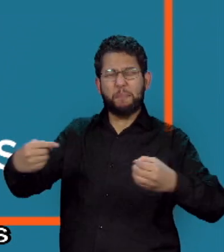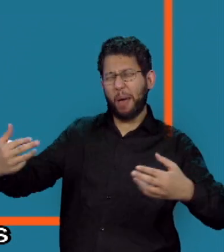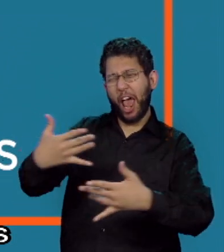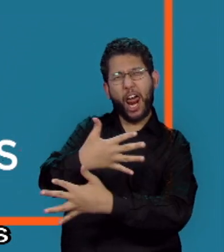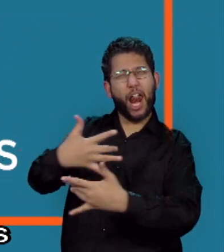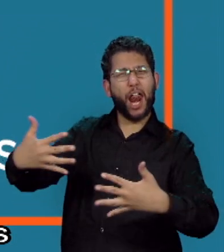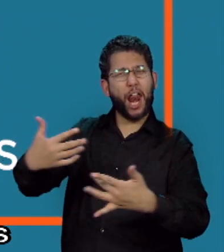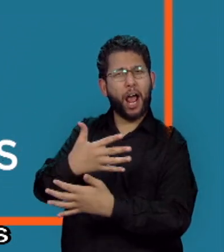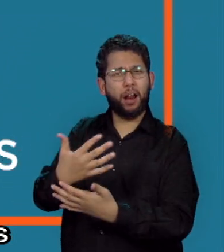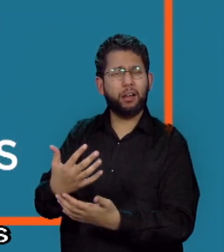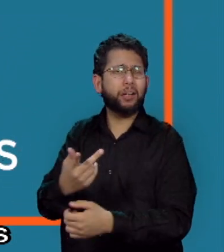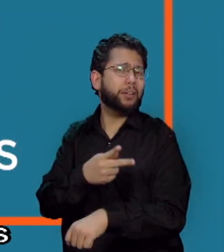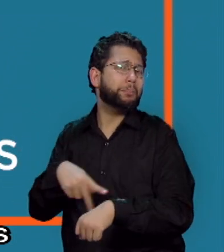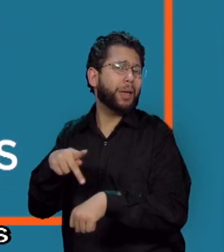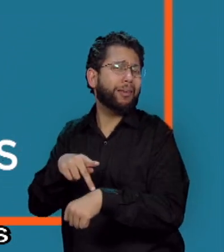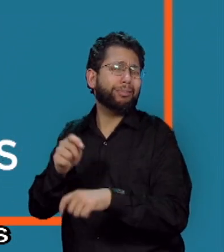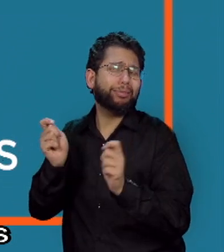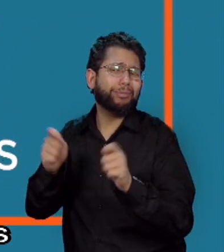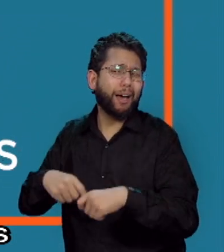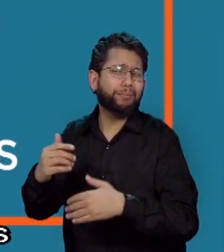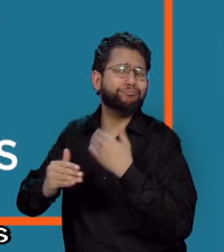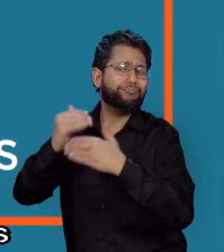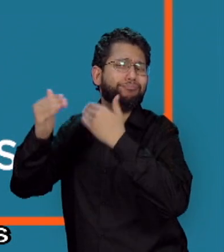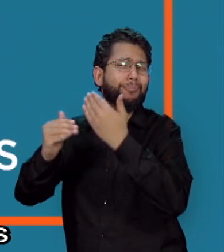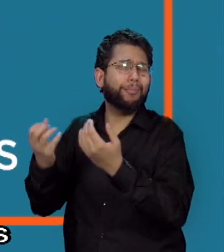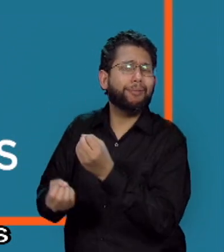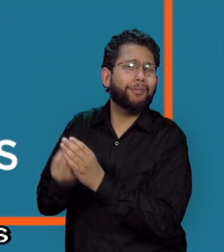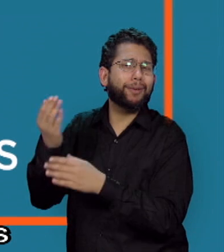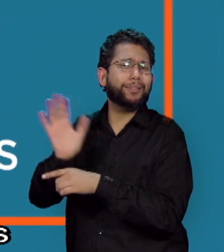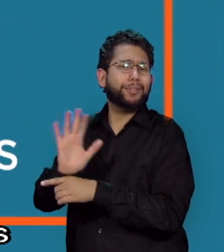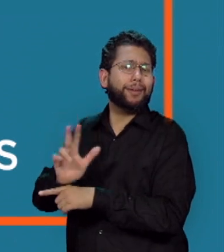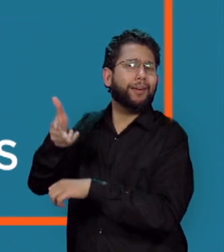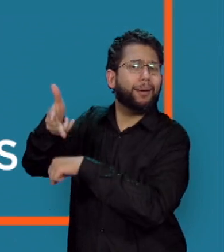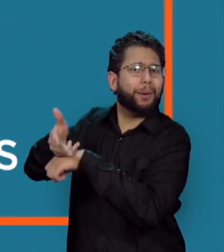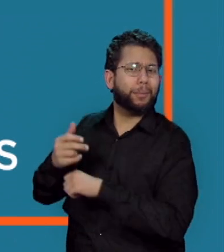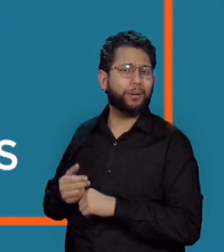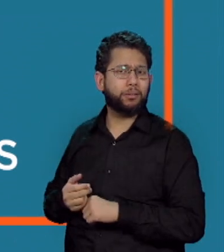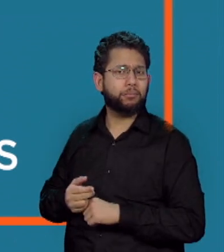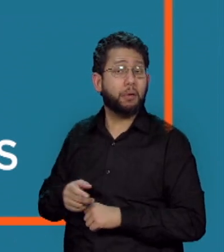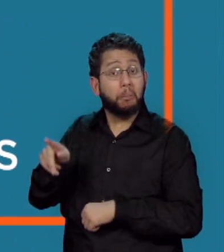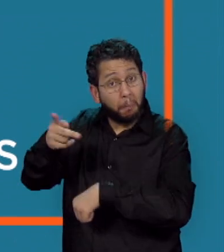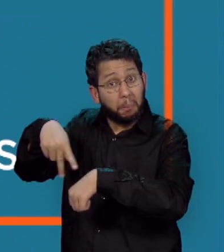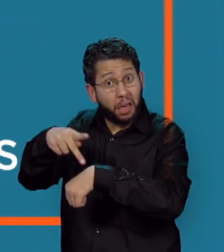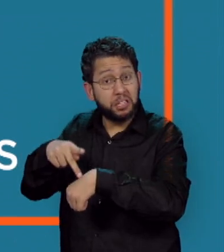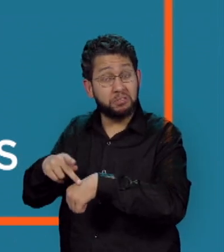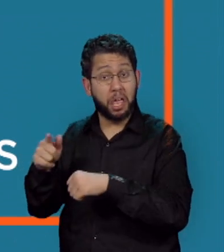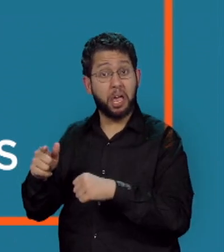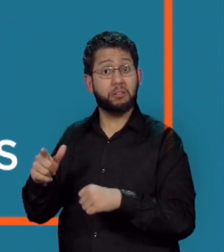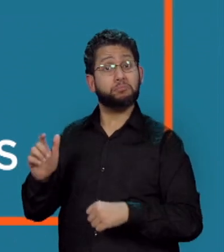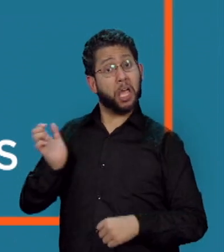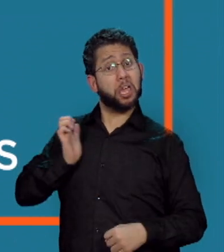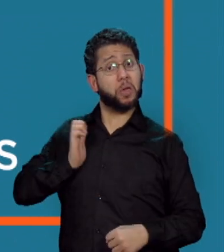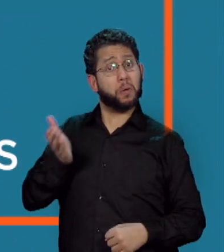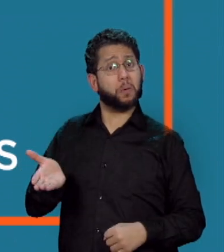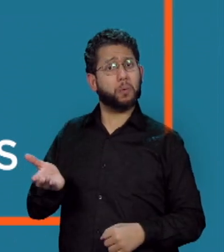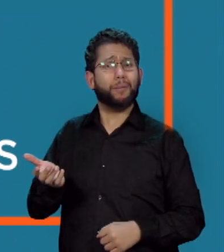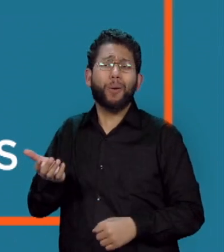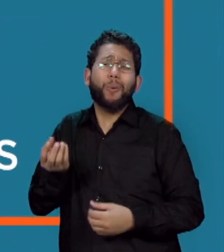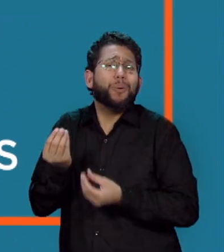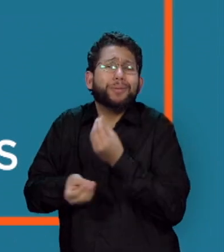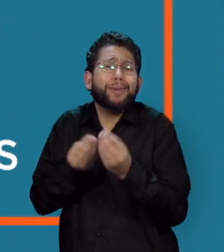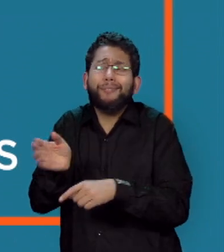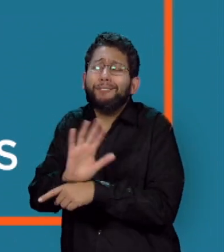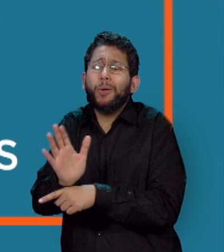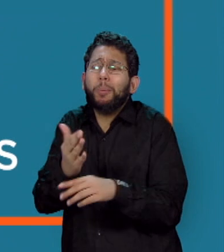que os países desenvolvidos tratavam suas próprias indústrias? Alessandra está em pé em um pequeno palanque de costas para um